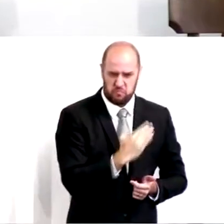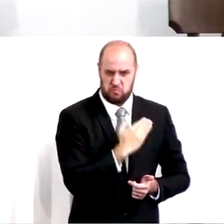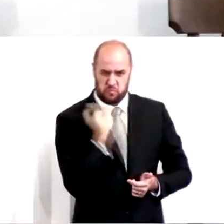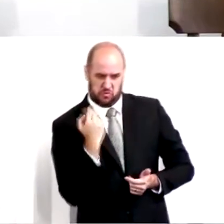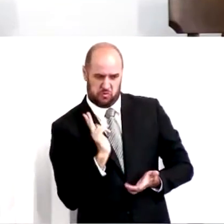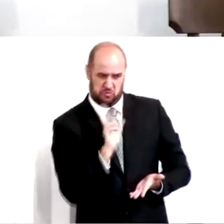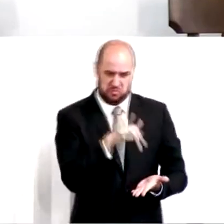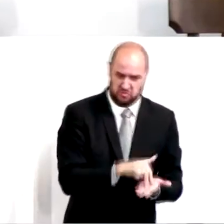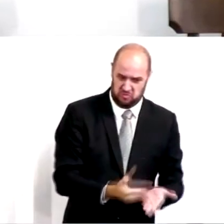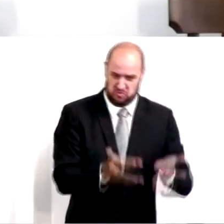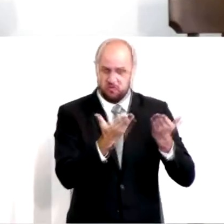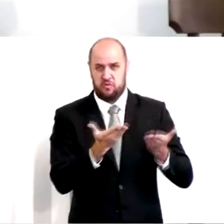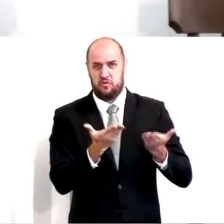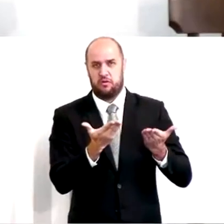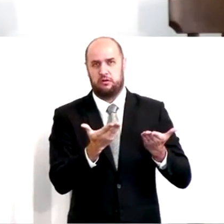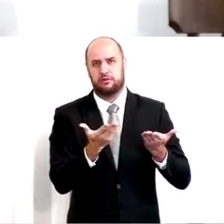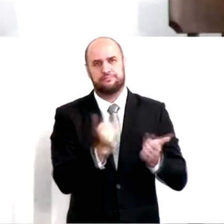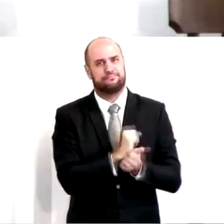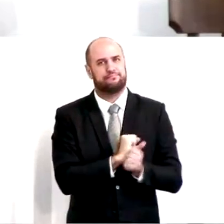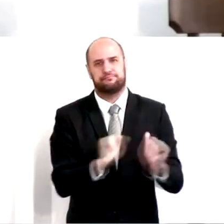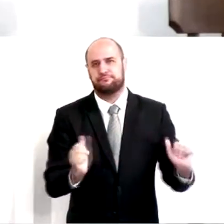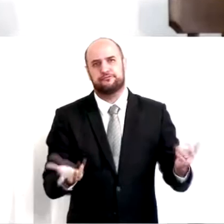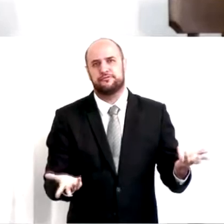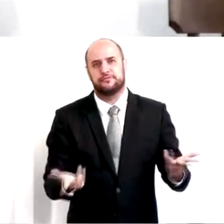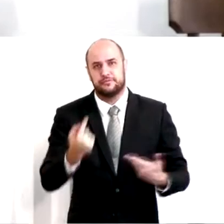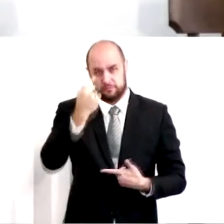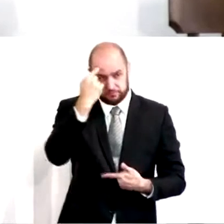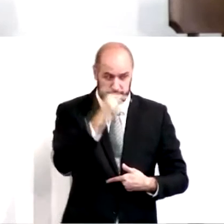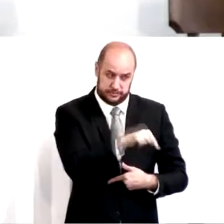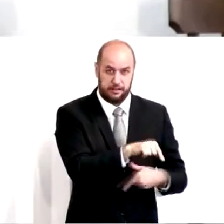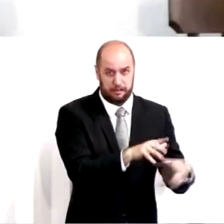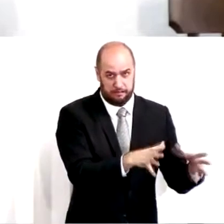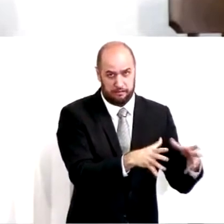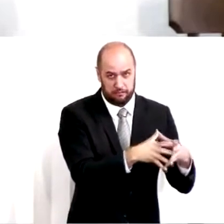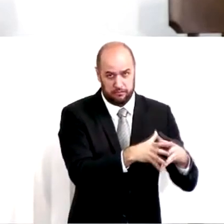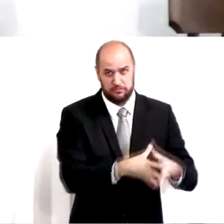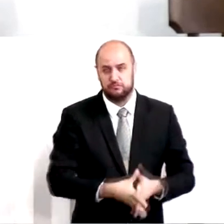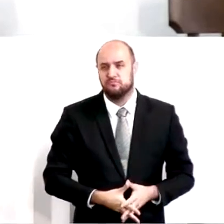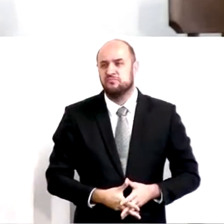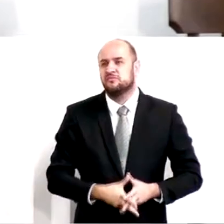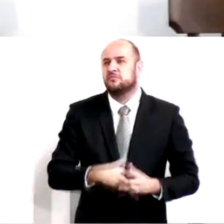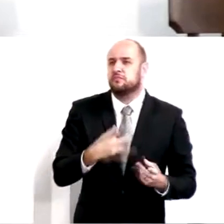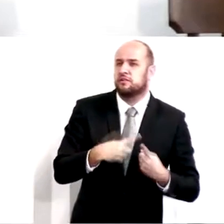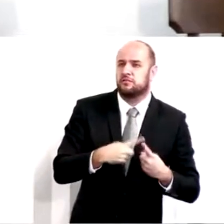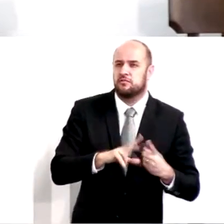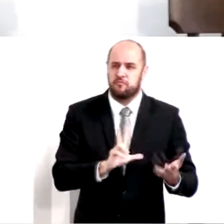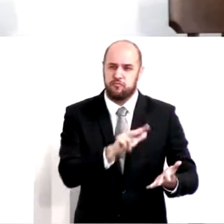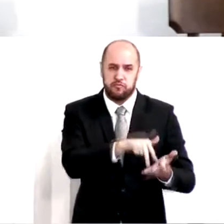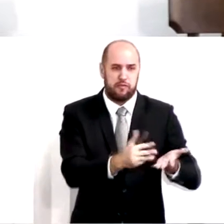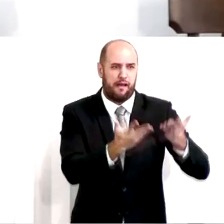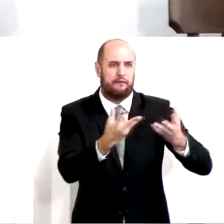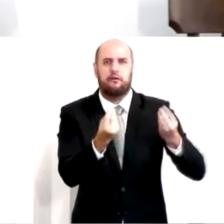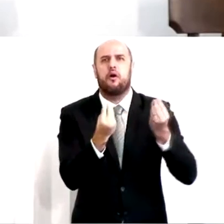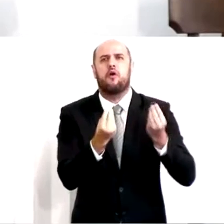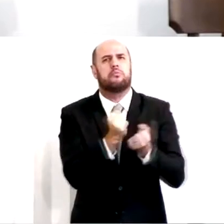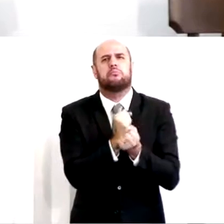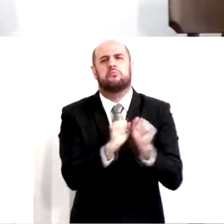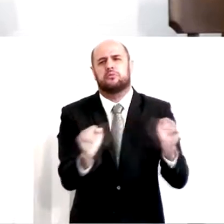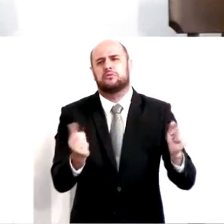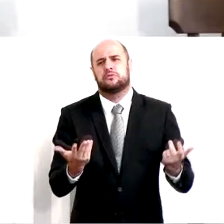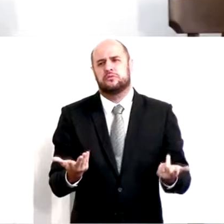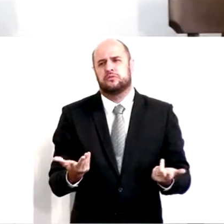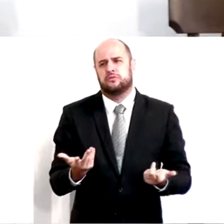alguém da família de Zeus poderia ressurgir, porque para ressurgir teria de morrer. Imaginem, na mitologia grega